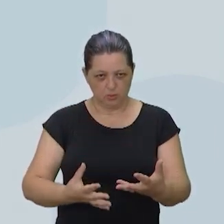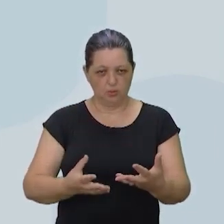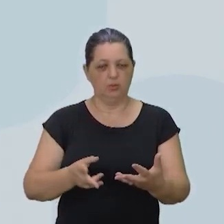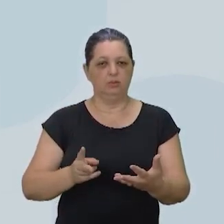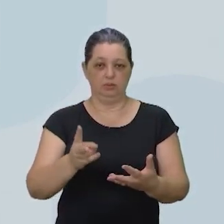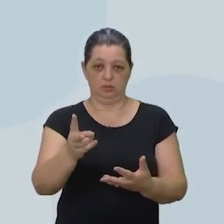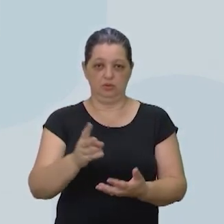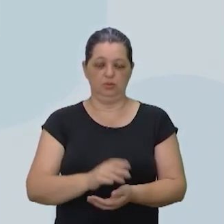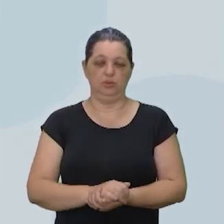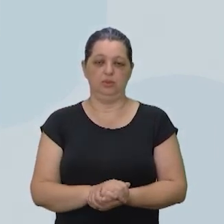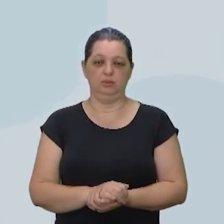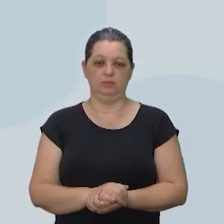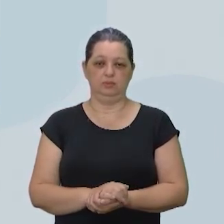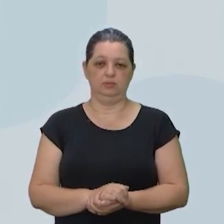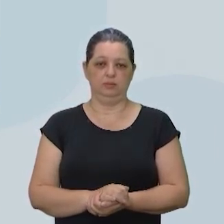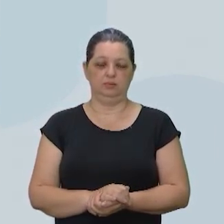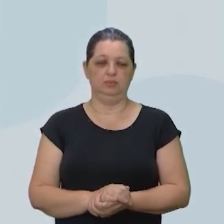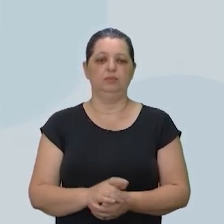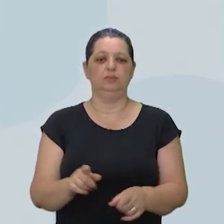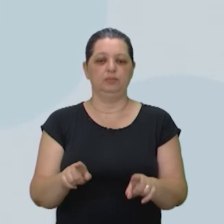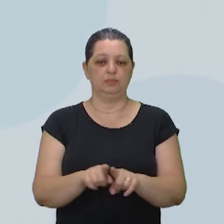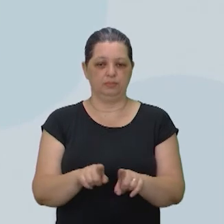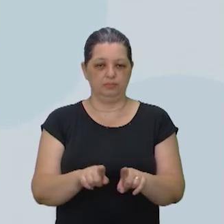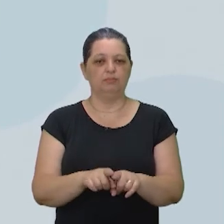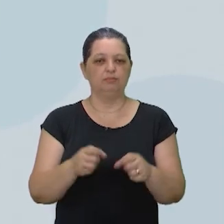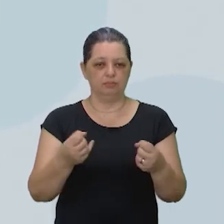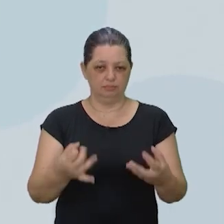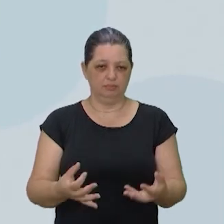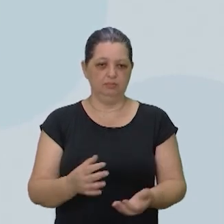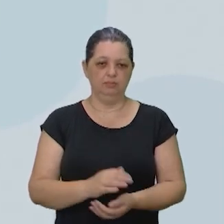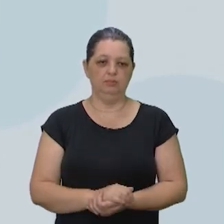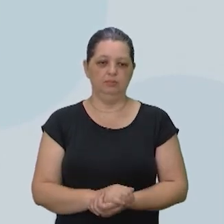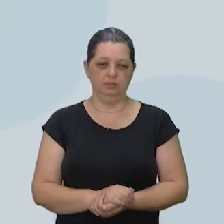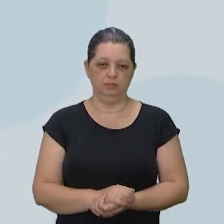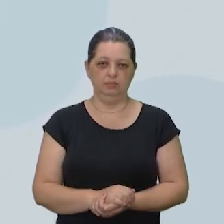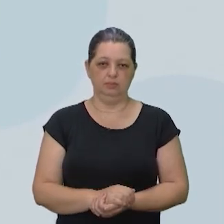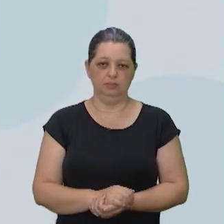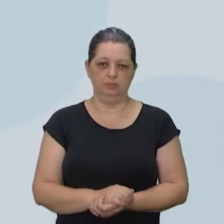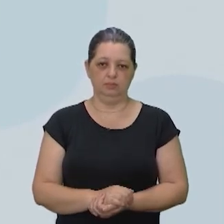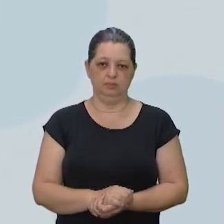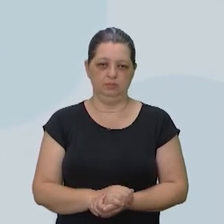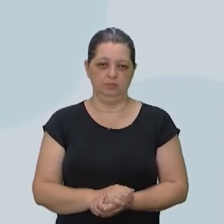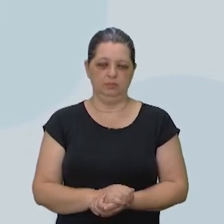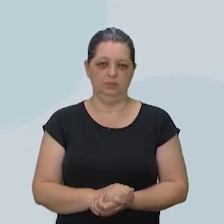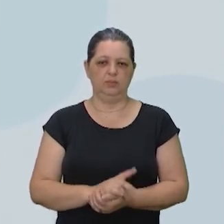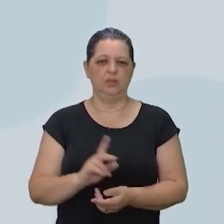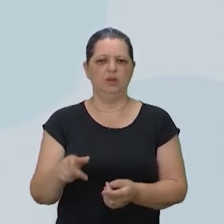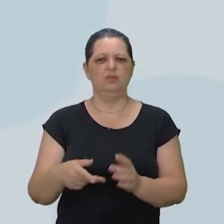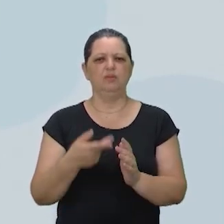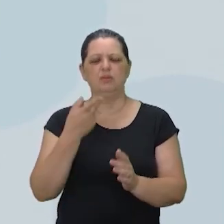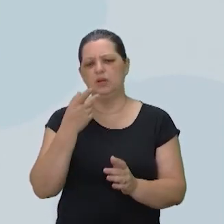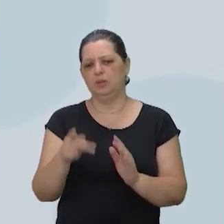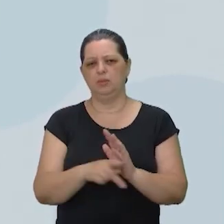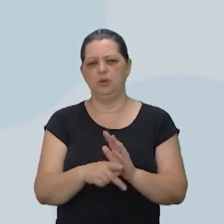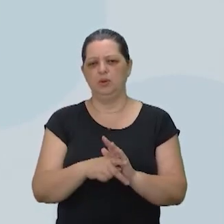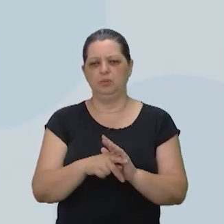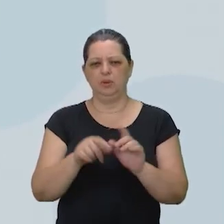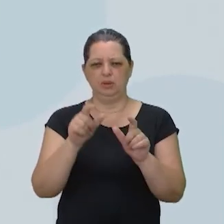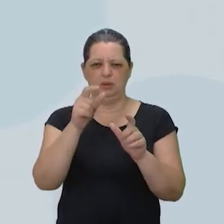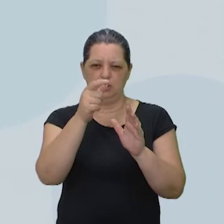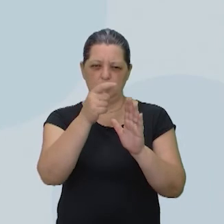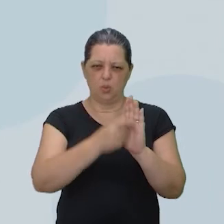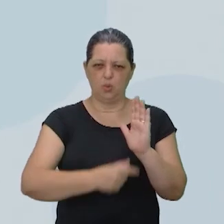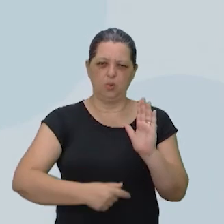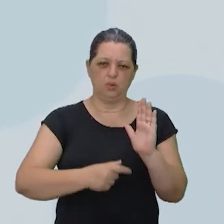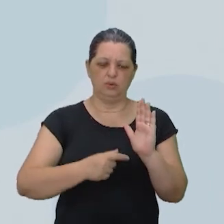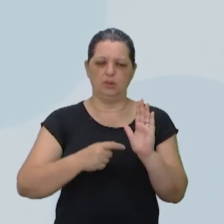passar, já até falei da questão aqui. Rapidinho, aqui a gente está vendo em laranja, que quando a gente falou em processo aqui na América